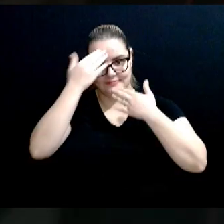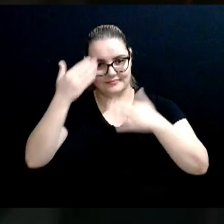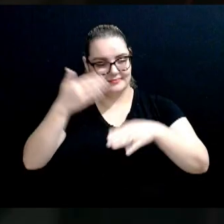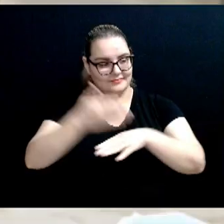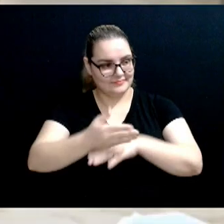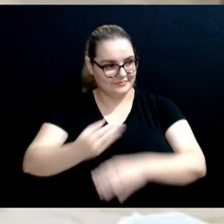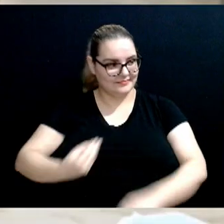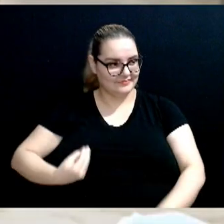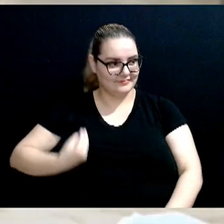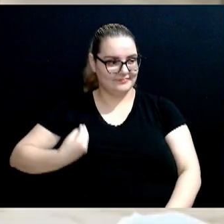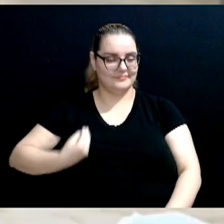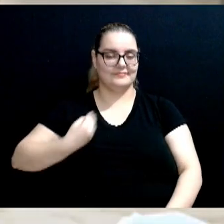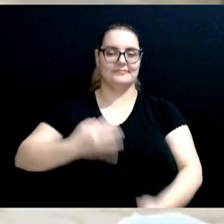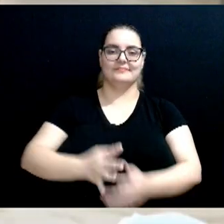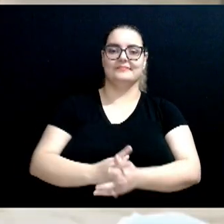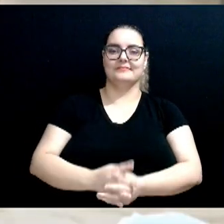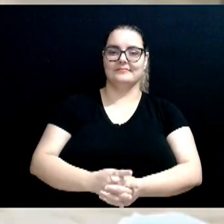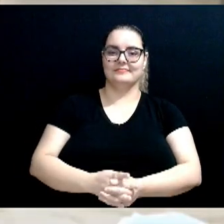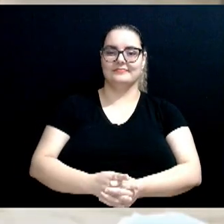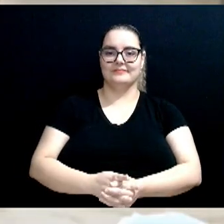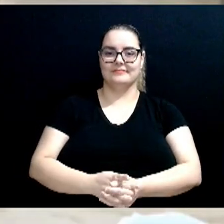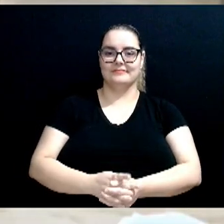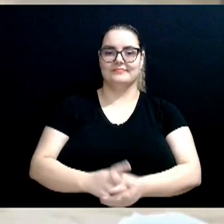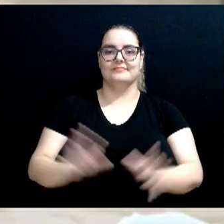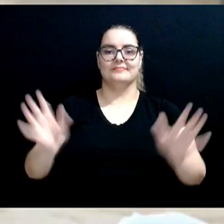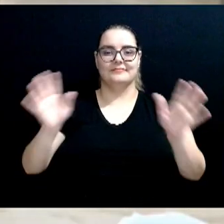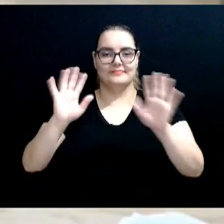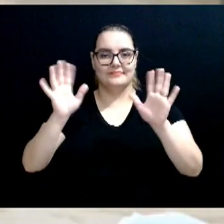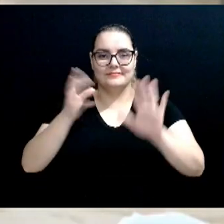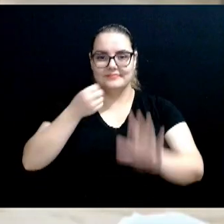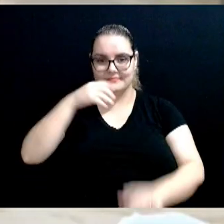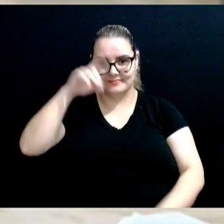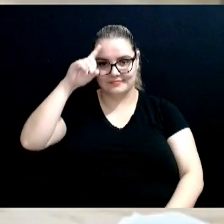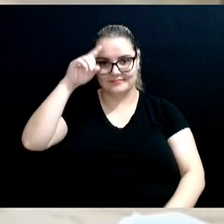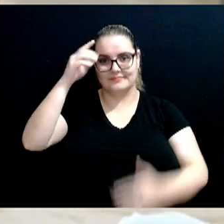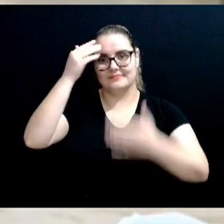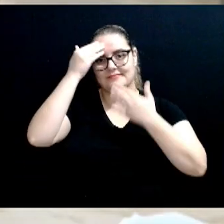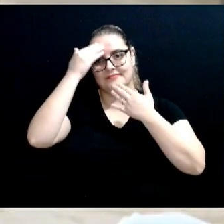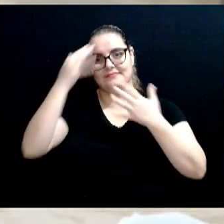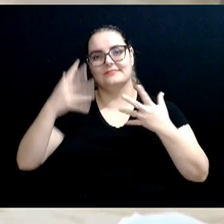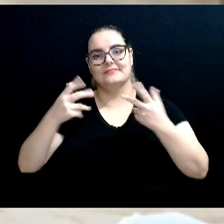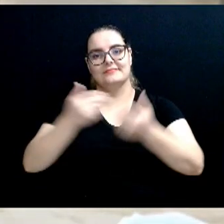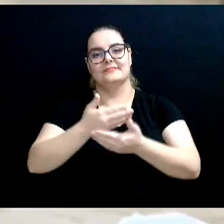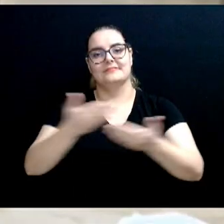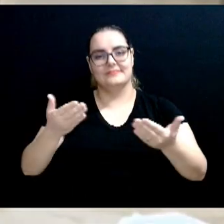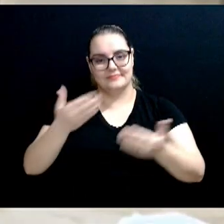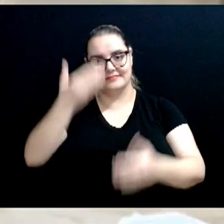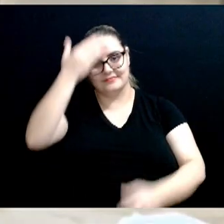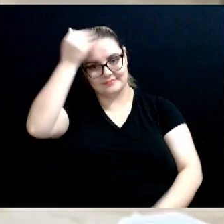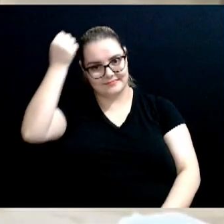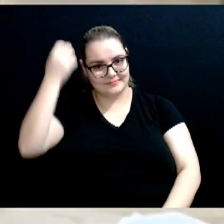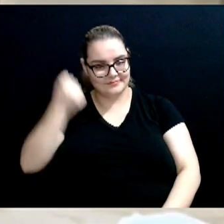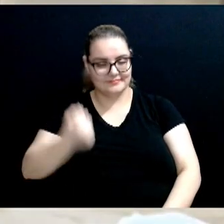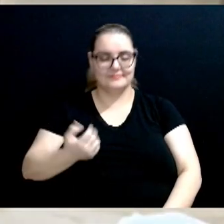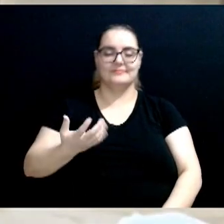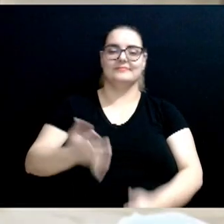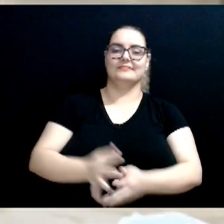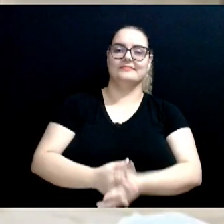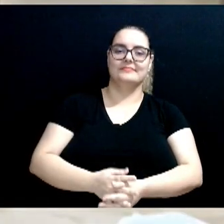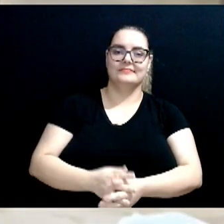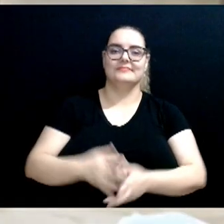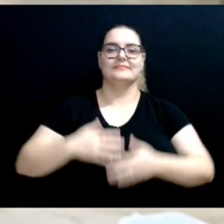presença. Bom dia, muito obrigada, Rúbia, muito obrigada a todos. É um prazer para mim estar